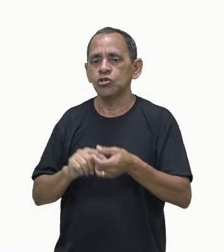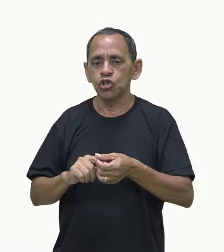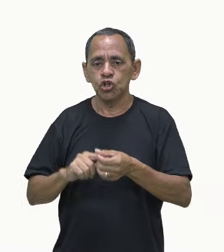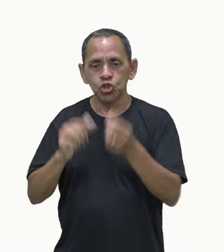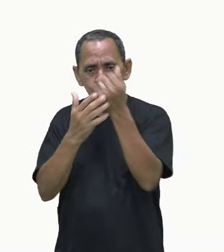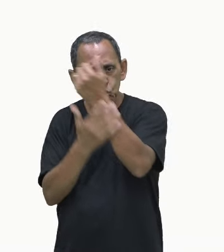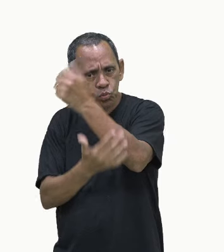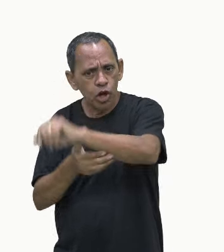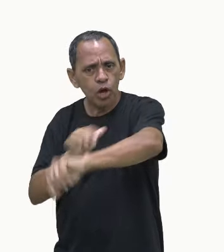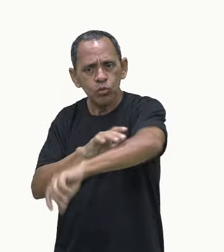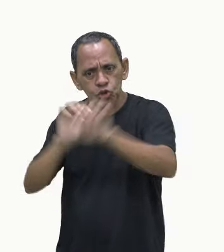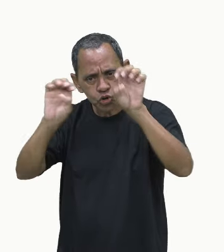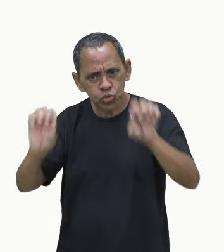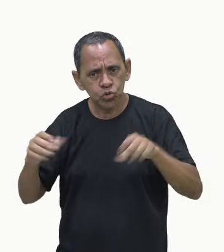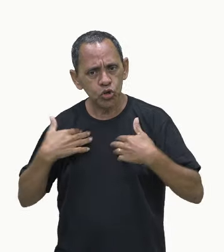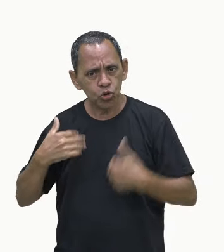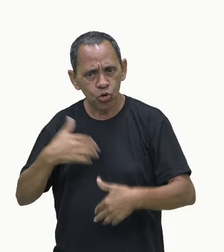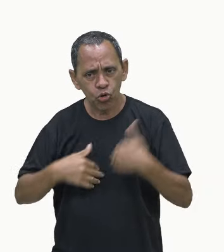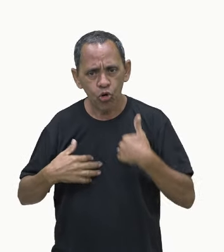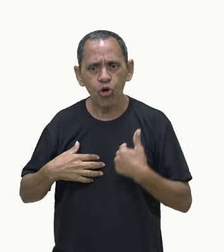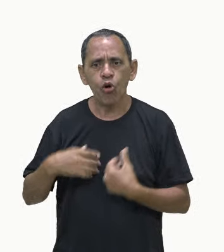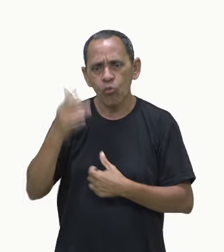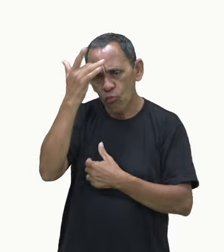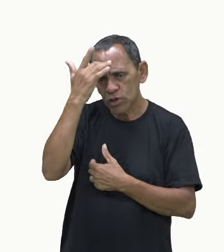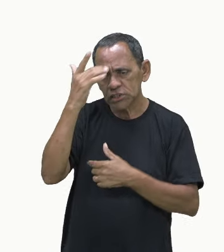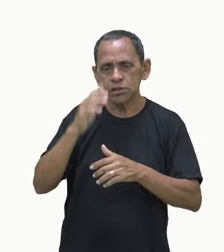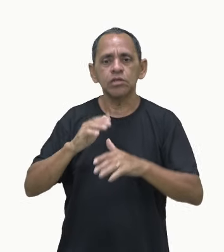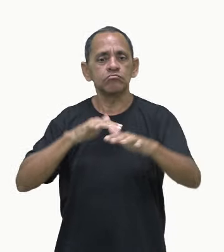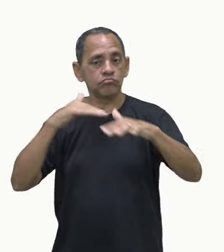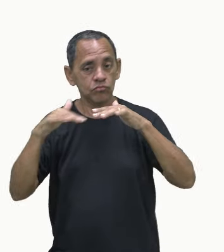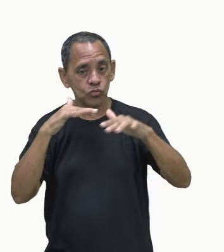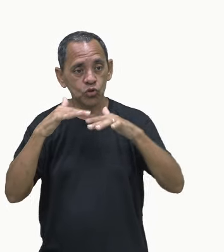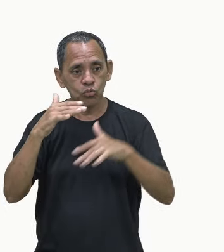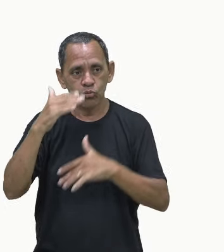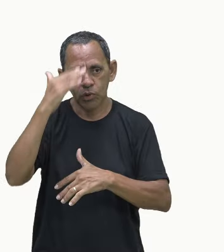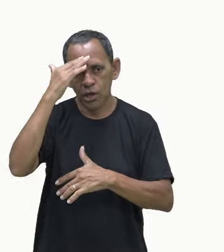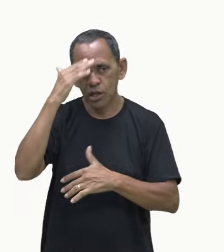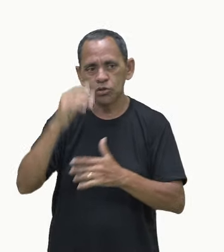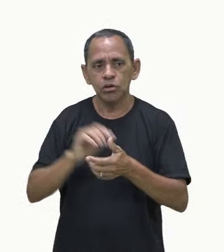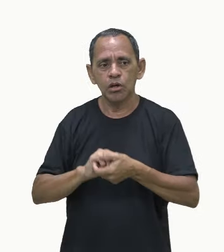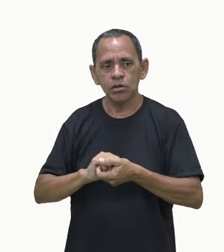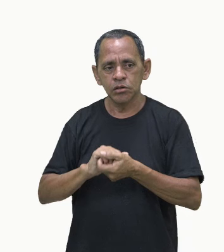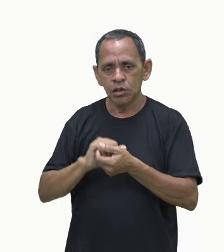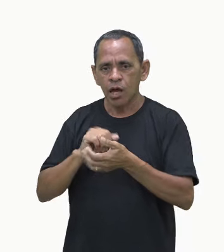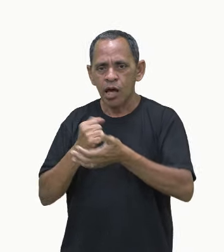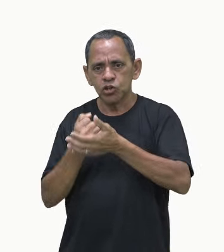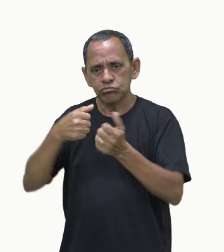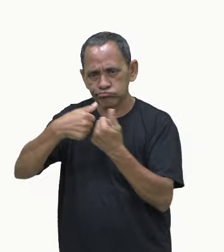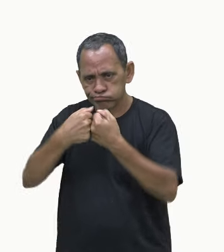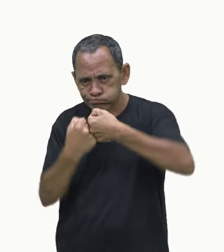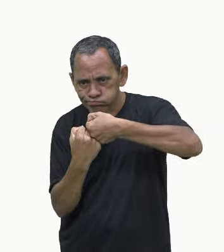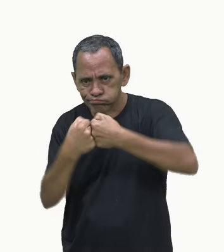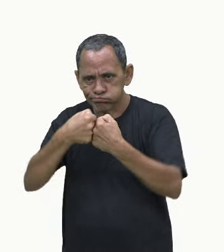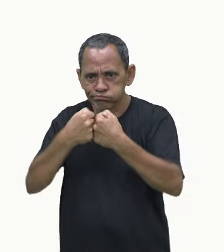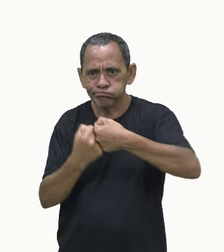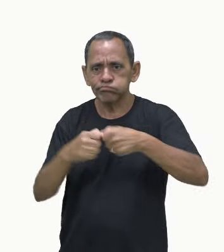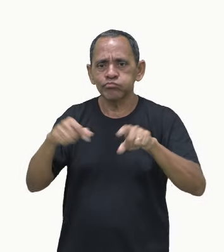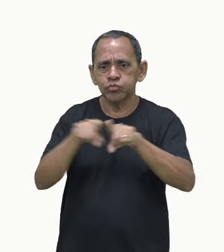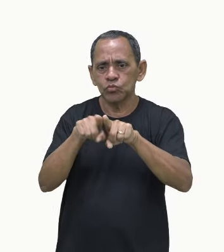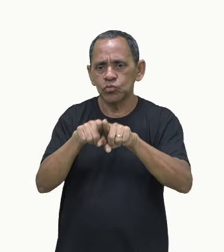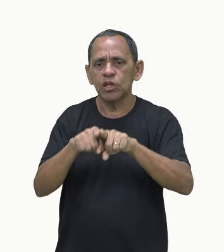do corpo, facilitando o movimento e prevenindo o desgaste dessas estruturas por